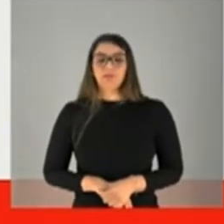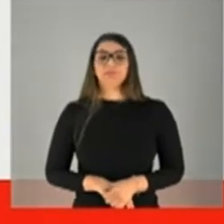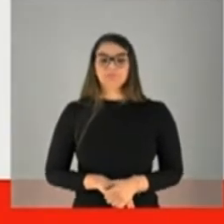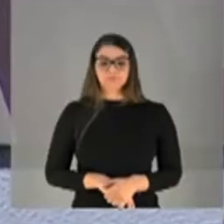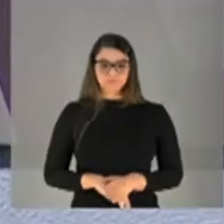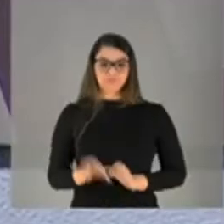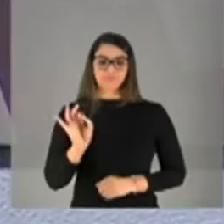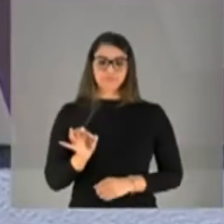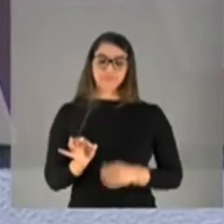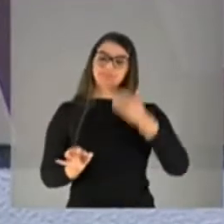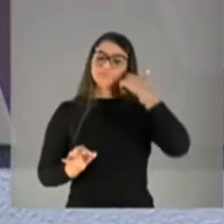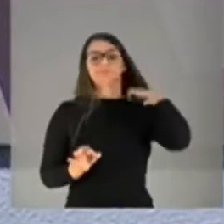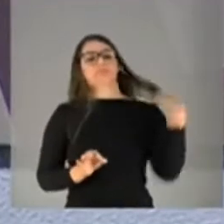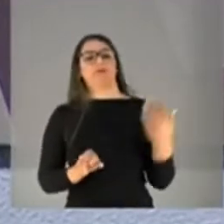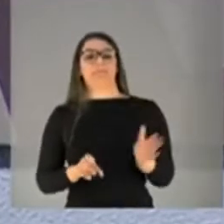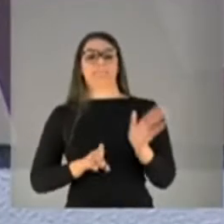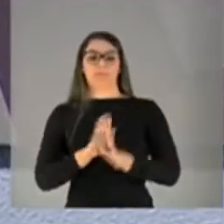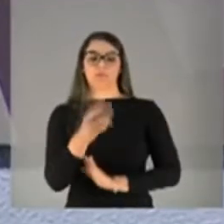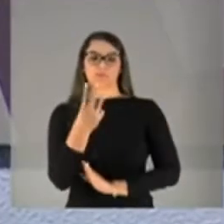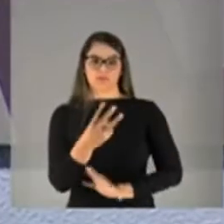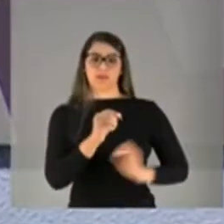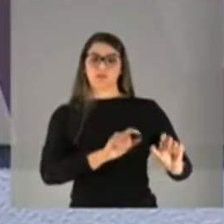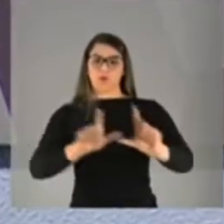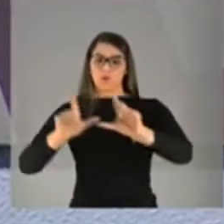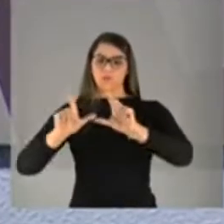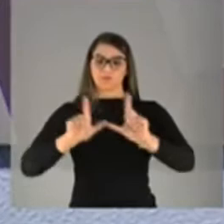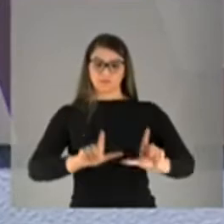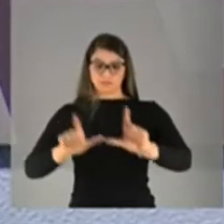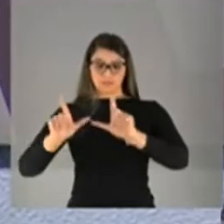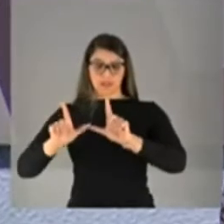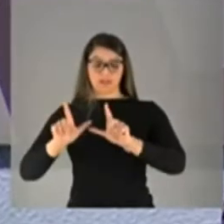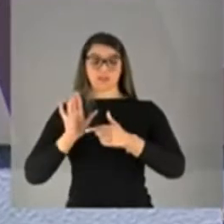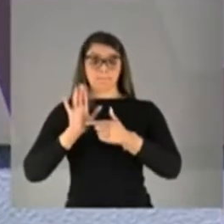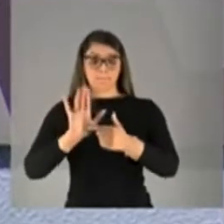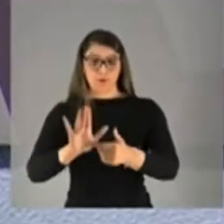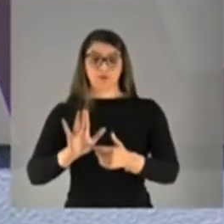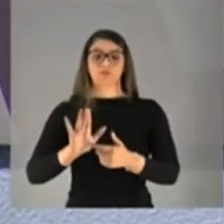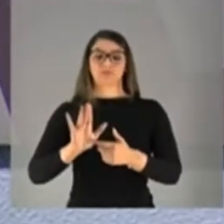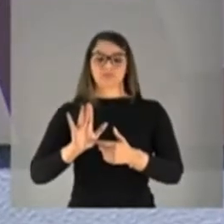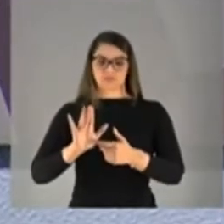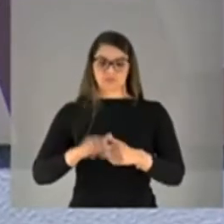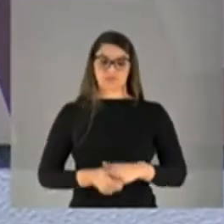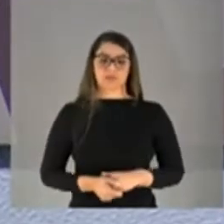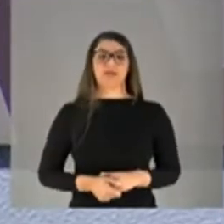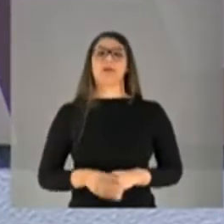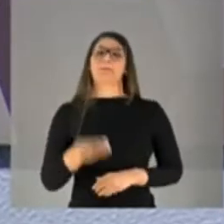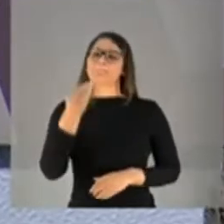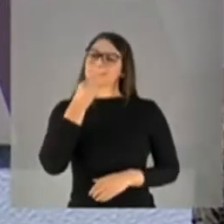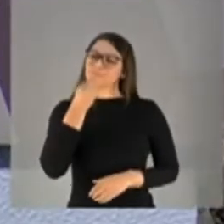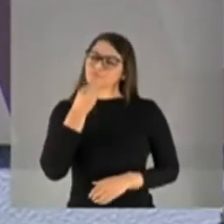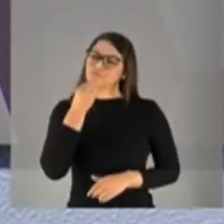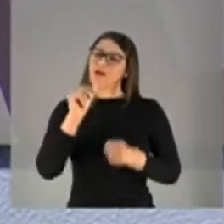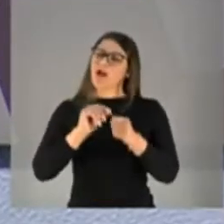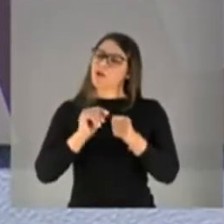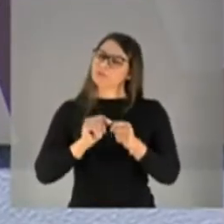isso. Aí a pergunta, aqueles slides de mostrar, o que eu mostrei até agora mostra que havia o que a gente poderia ter sido feito de